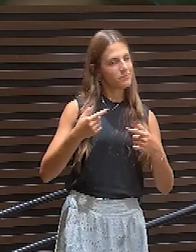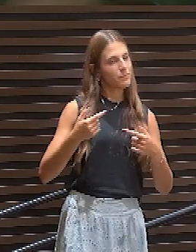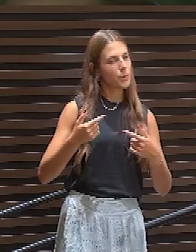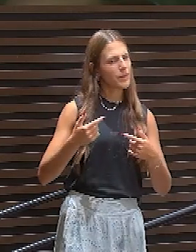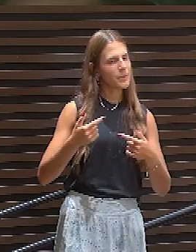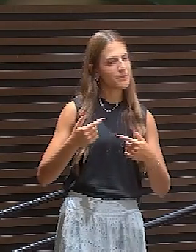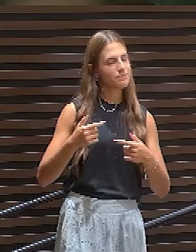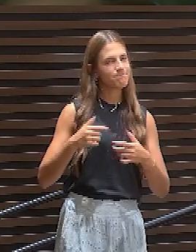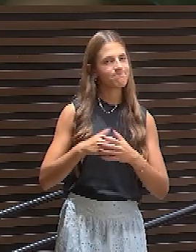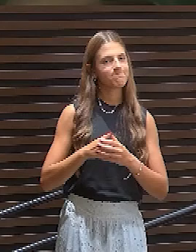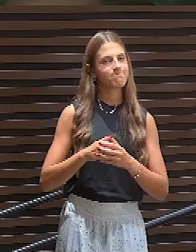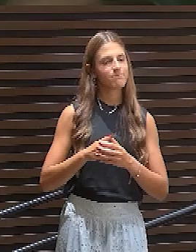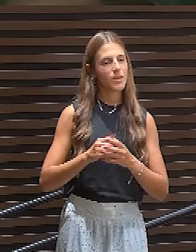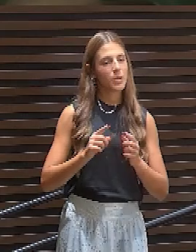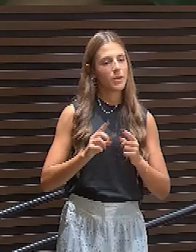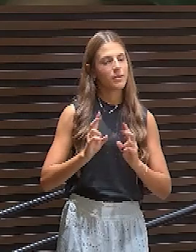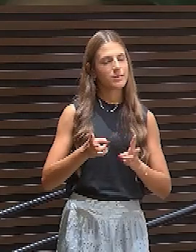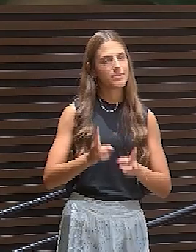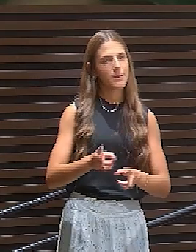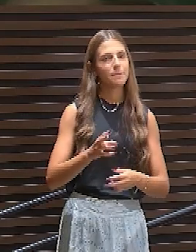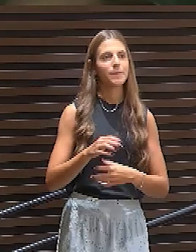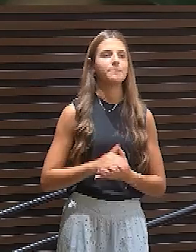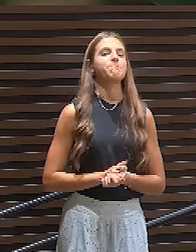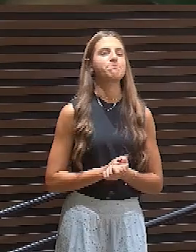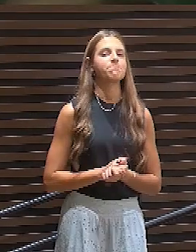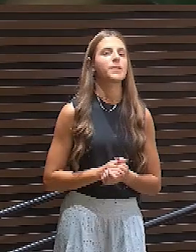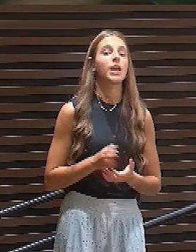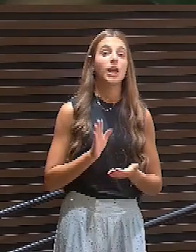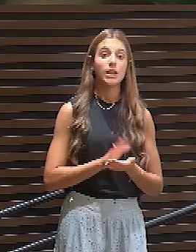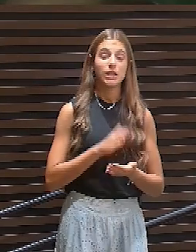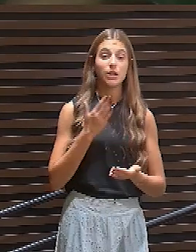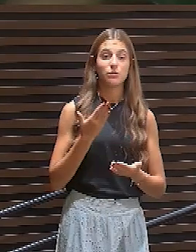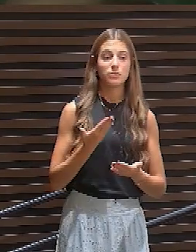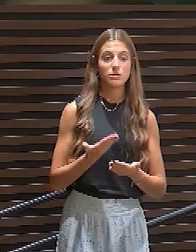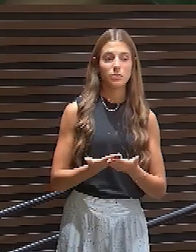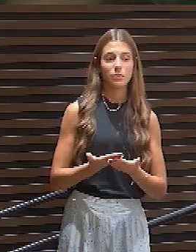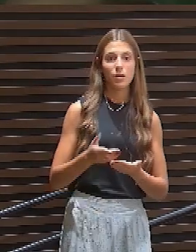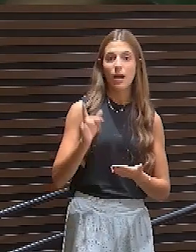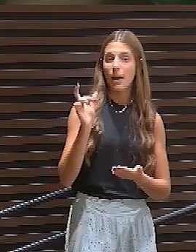Ele traduziu a Bíblia para 44 línguas e dialetos.